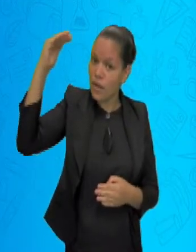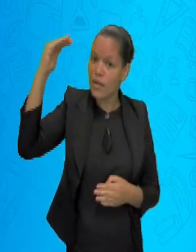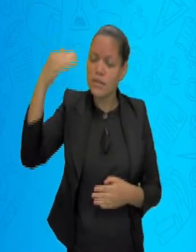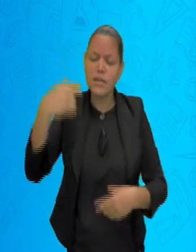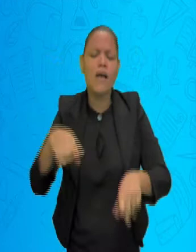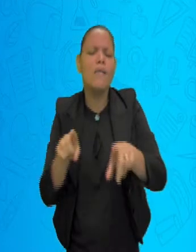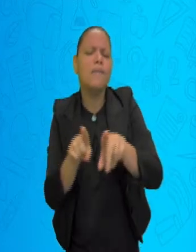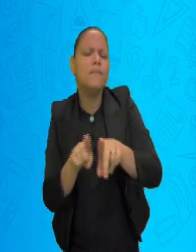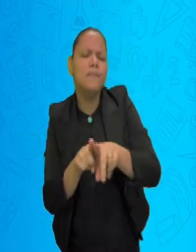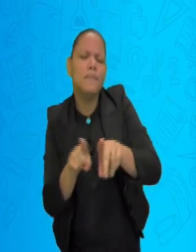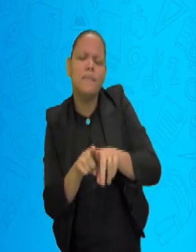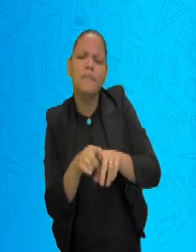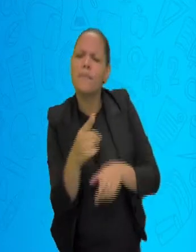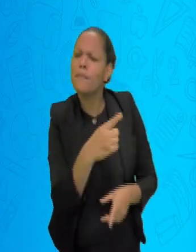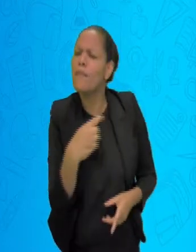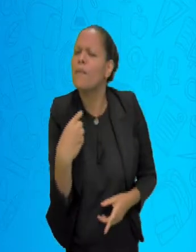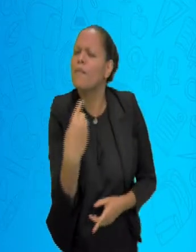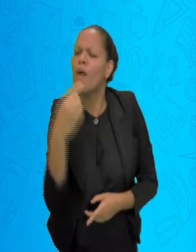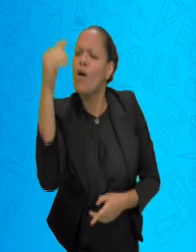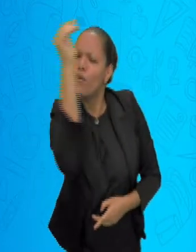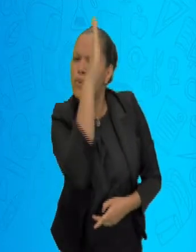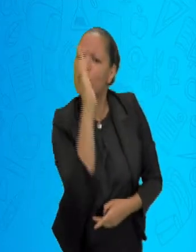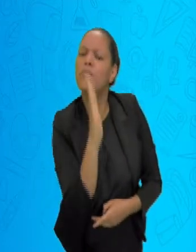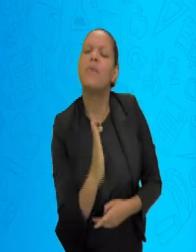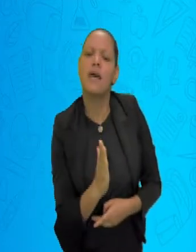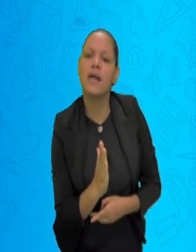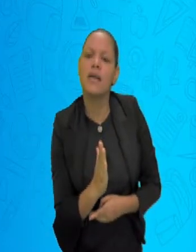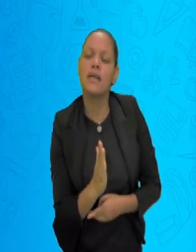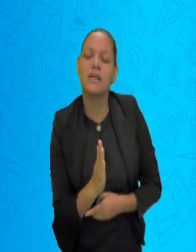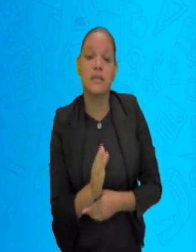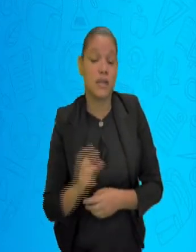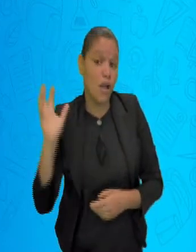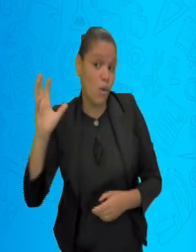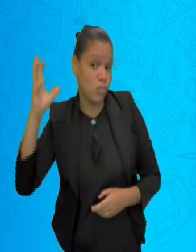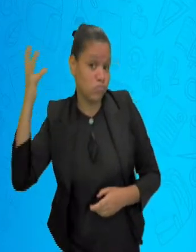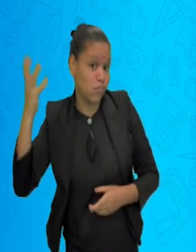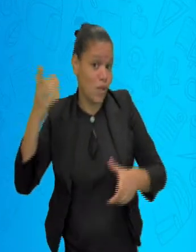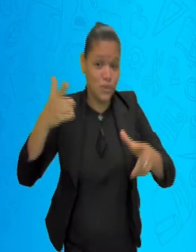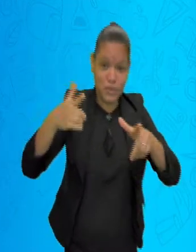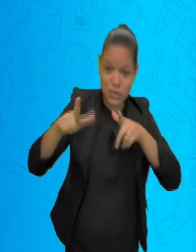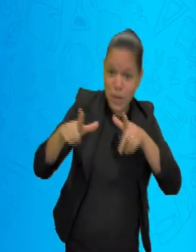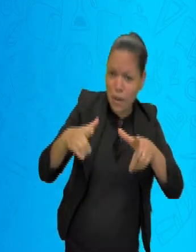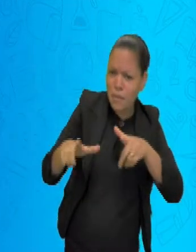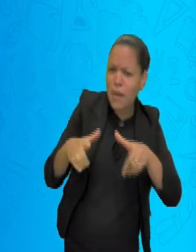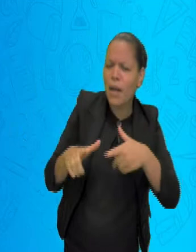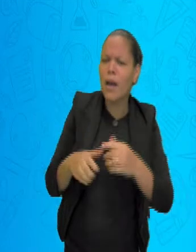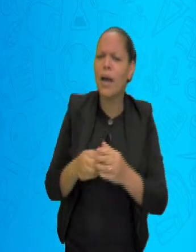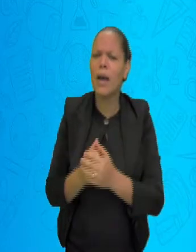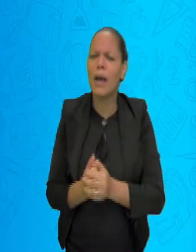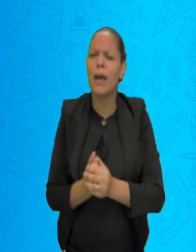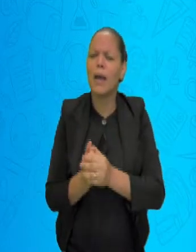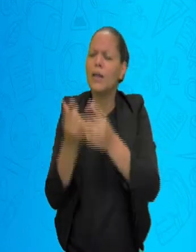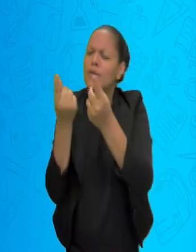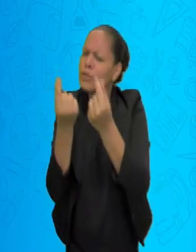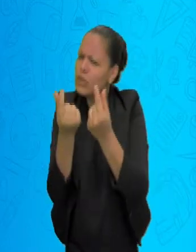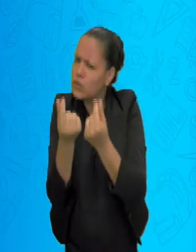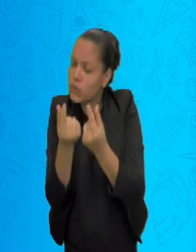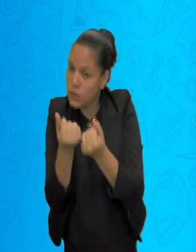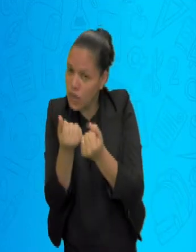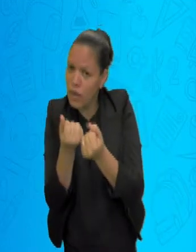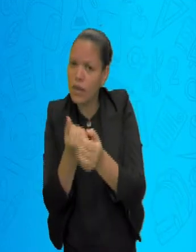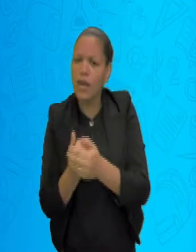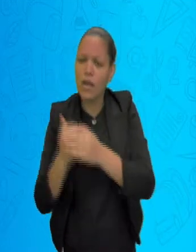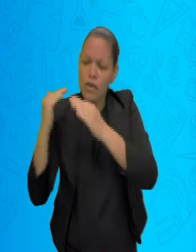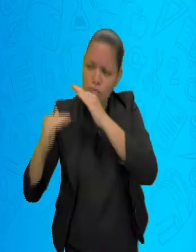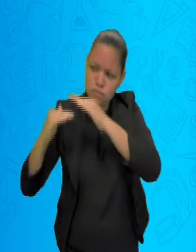país. Ele vai gerar o quê? Renda, trabalho, economia, Então, tudo que vai gerar dinheiro